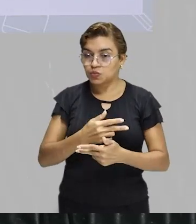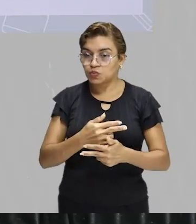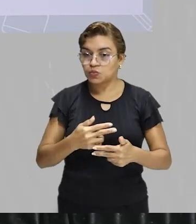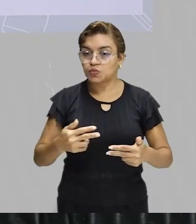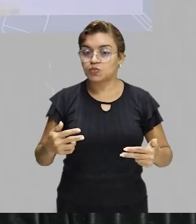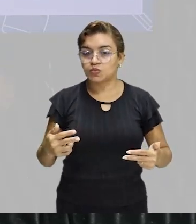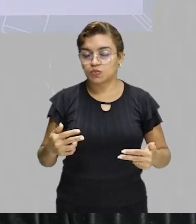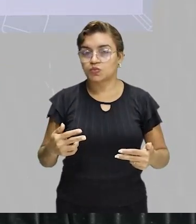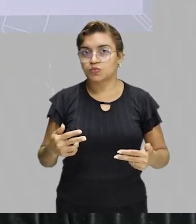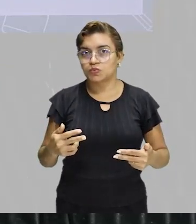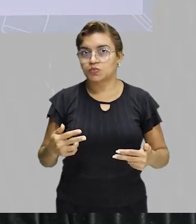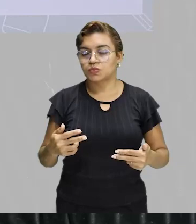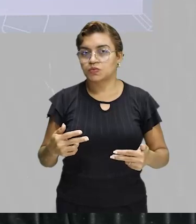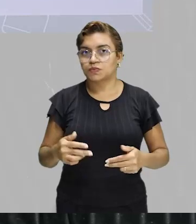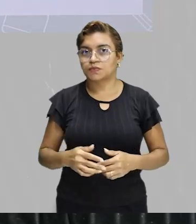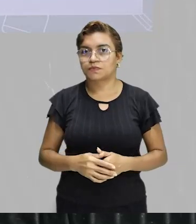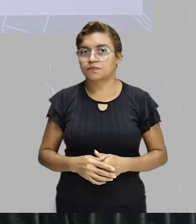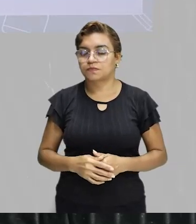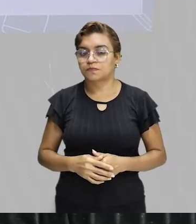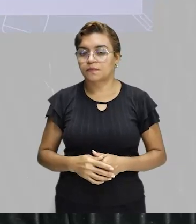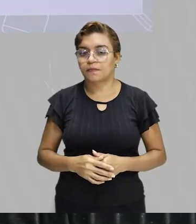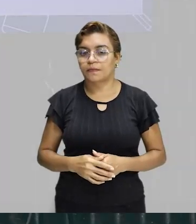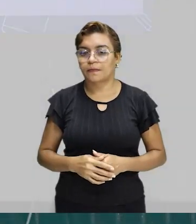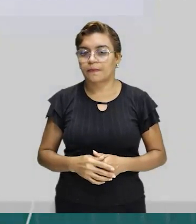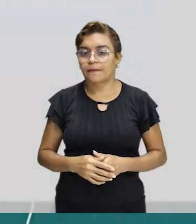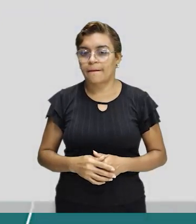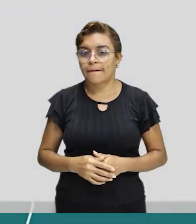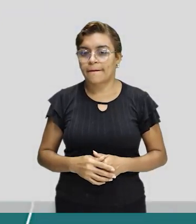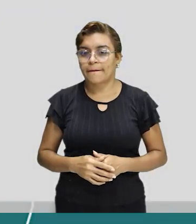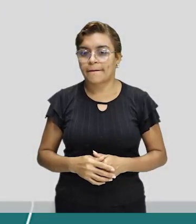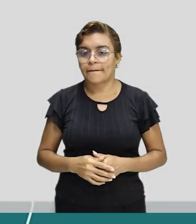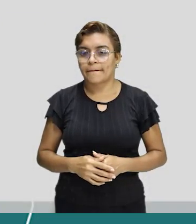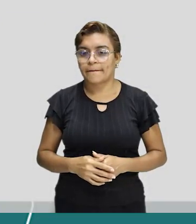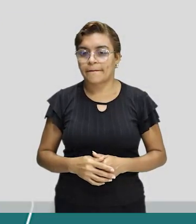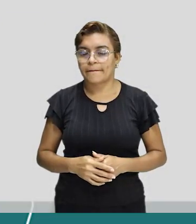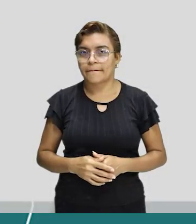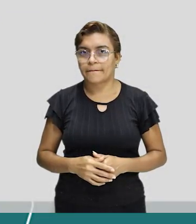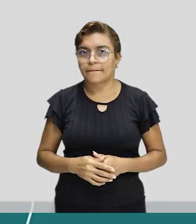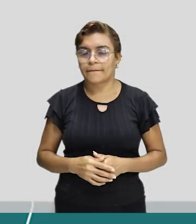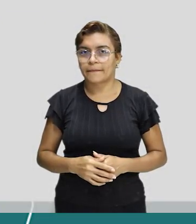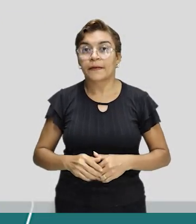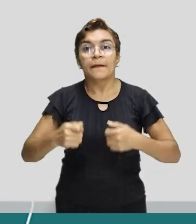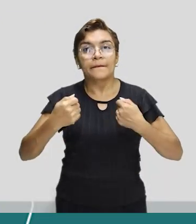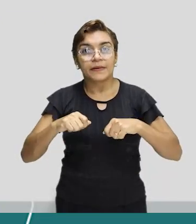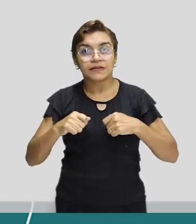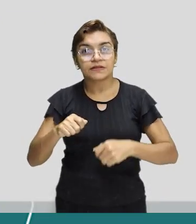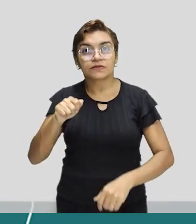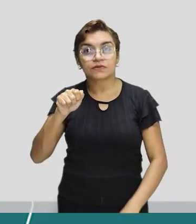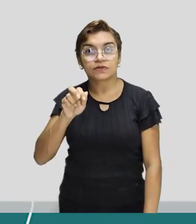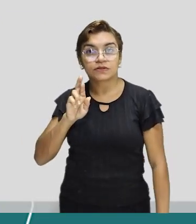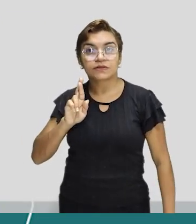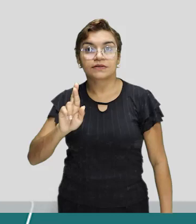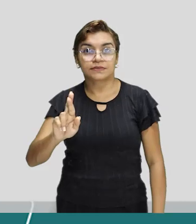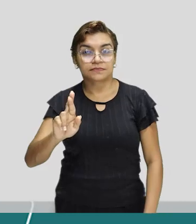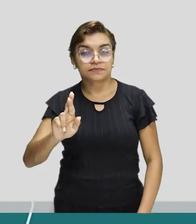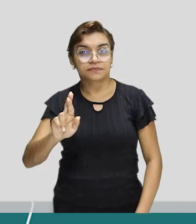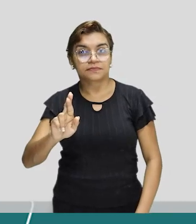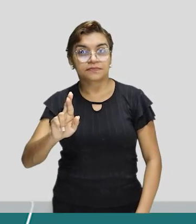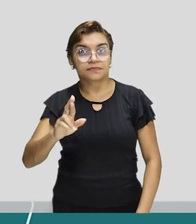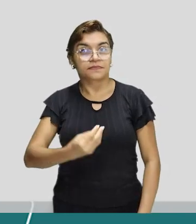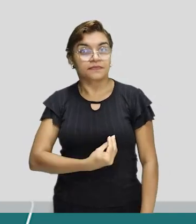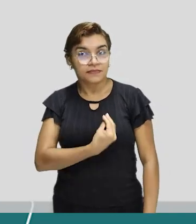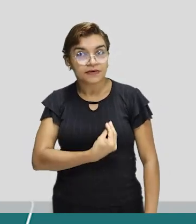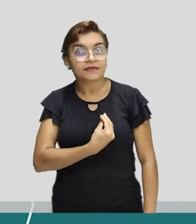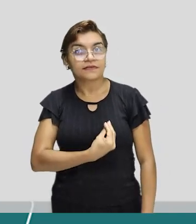survive, frase negativa, não sobrevivem sem oxigênio. Essa frase representa